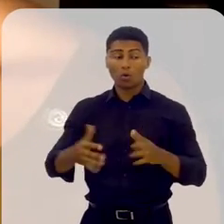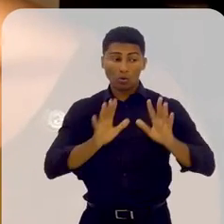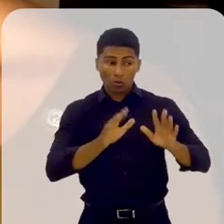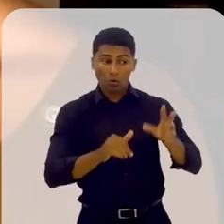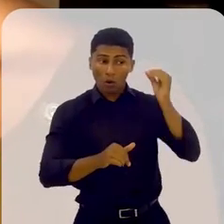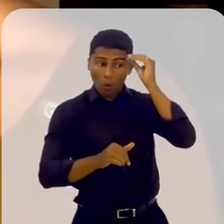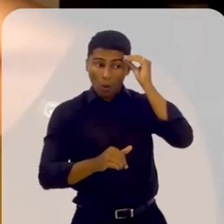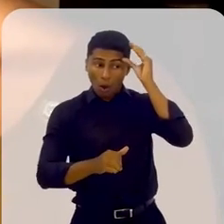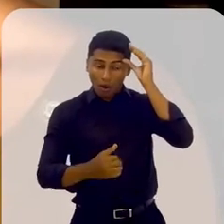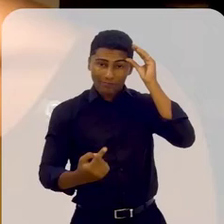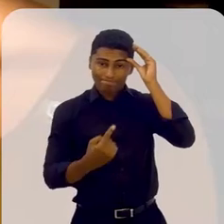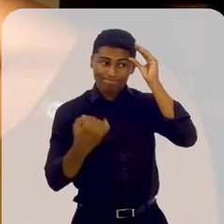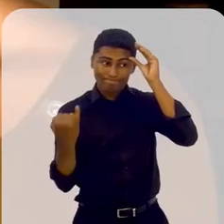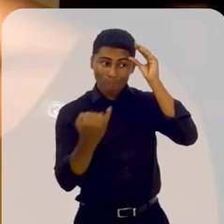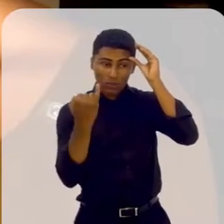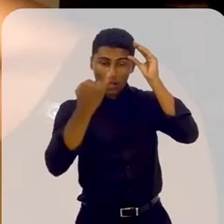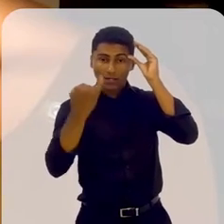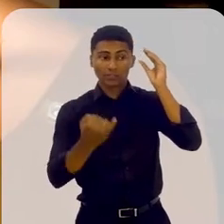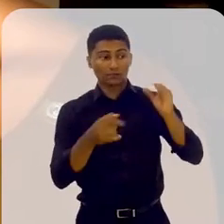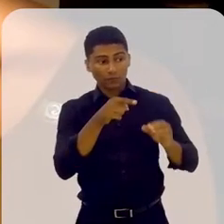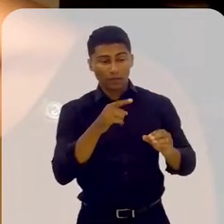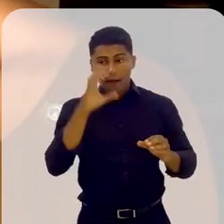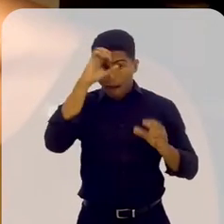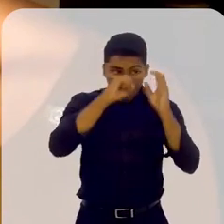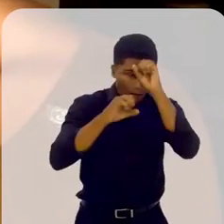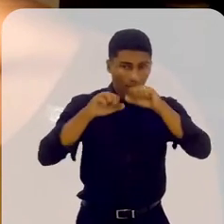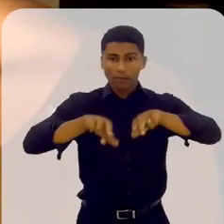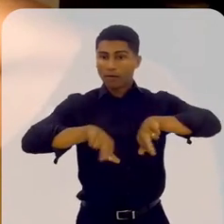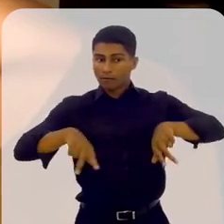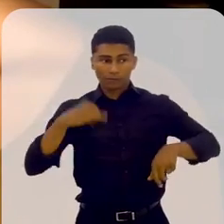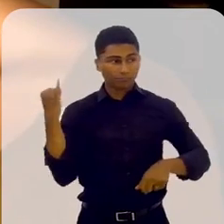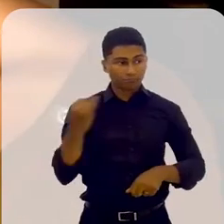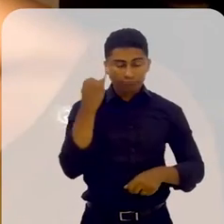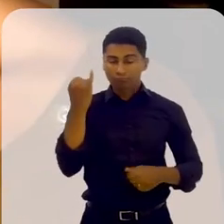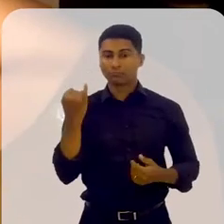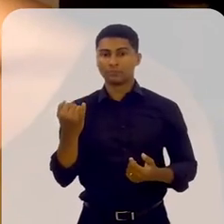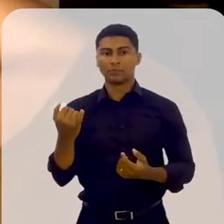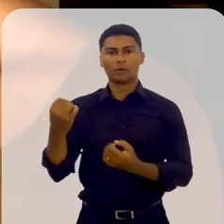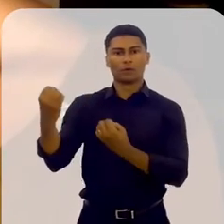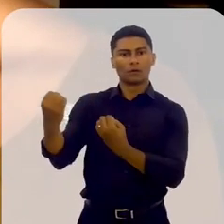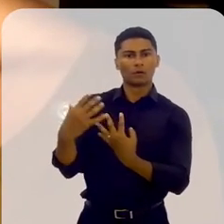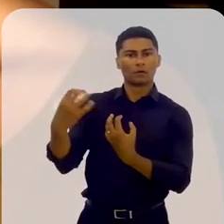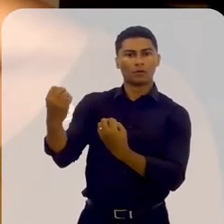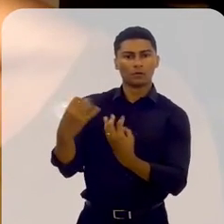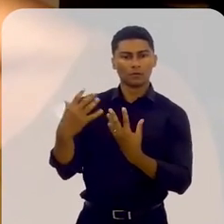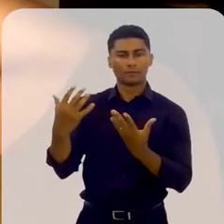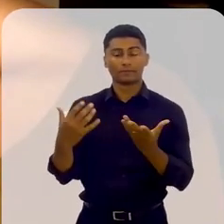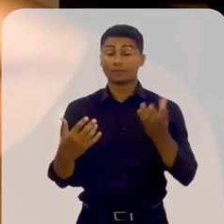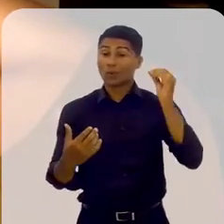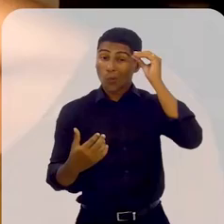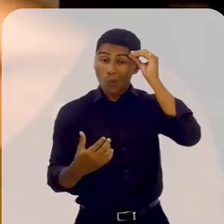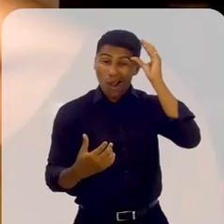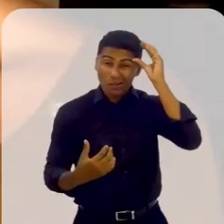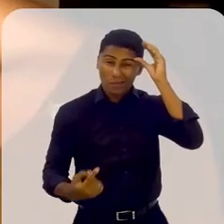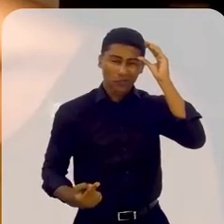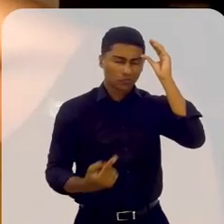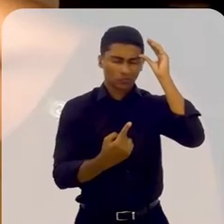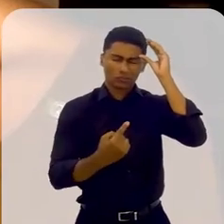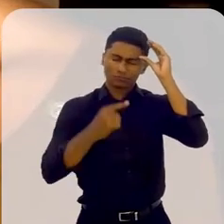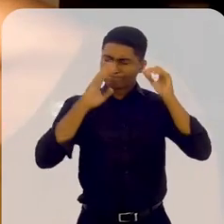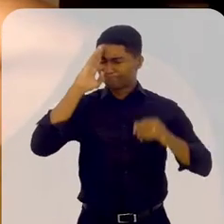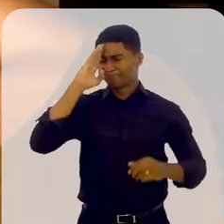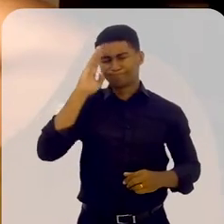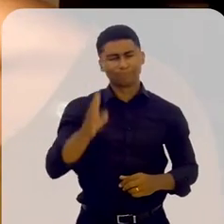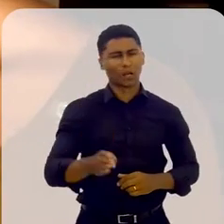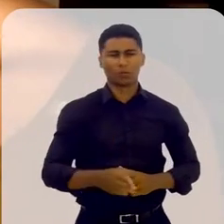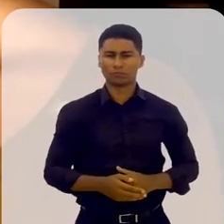conhecimento, né? Eu entendi muito muito cedo que conhecimento era poder, né? Que conhecimento é um dos bens mais caros que a gente